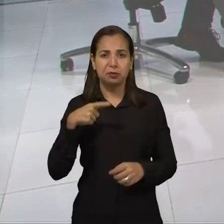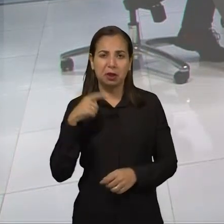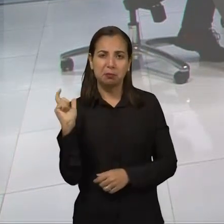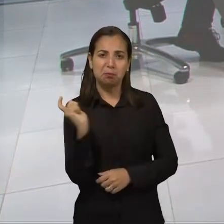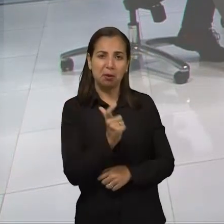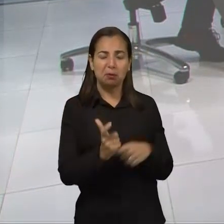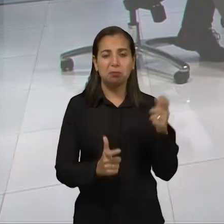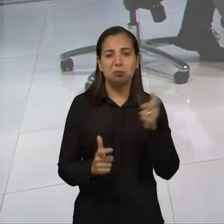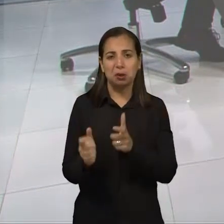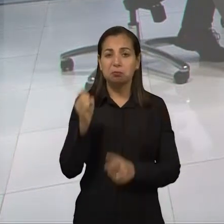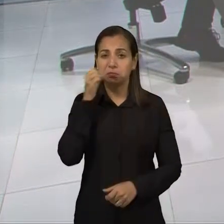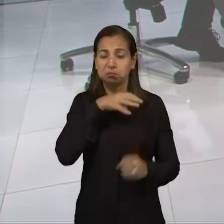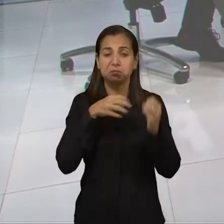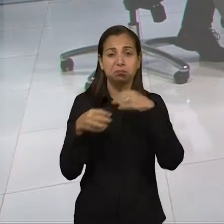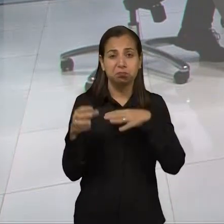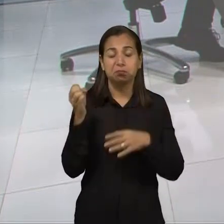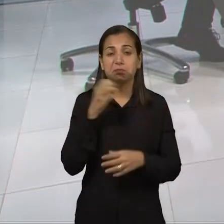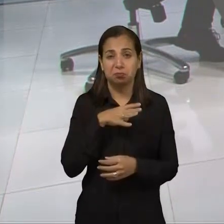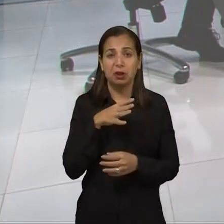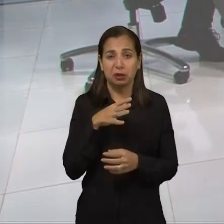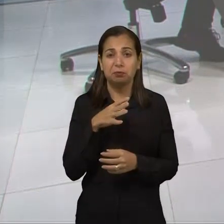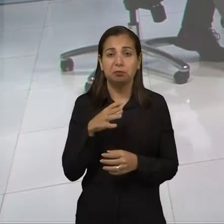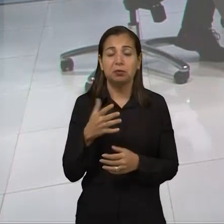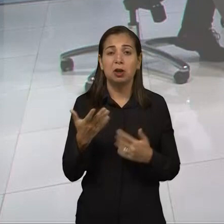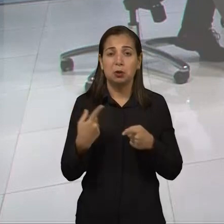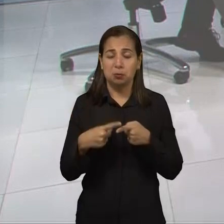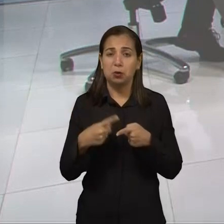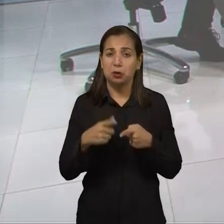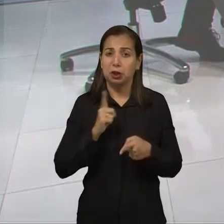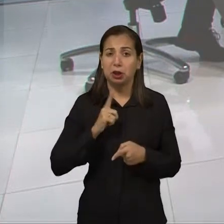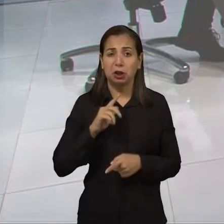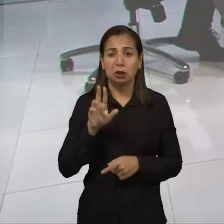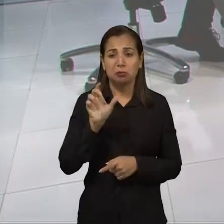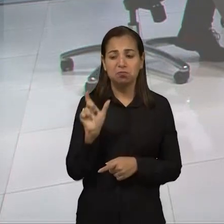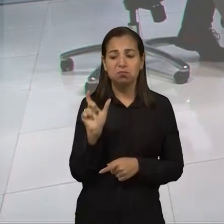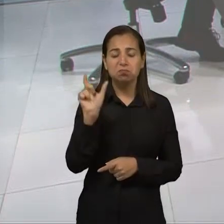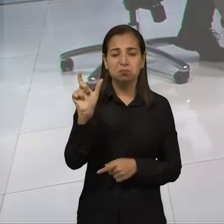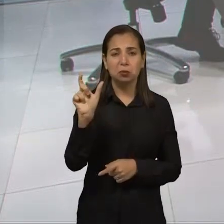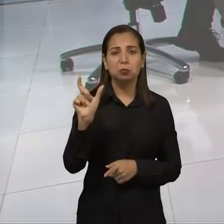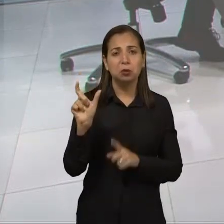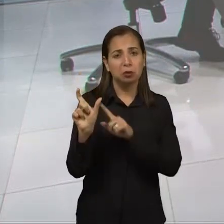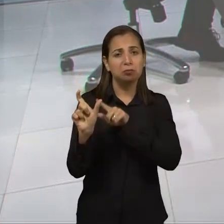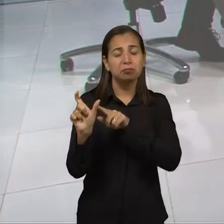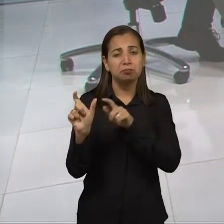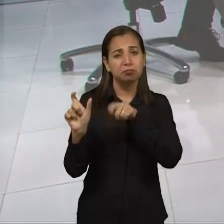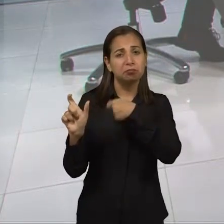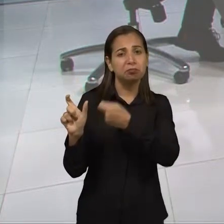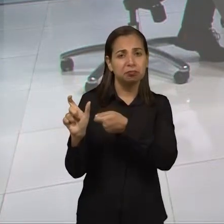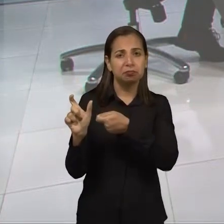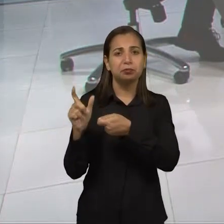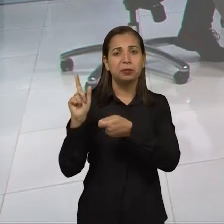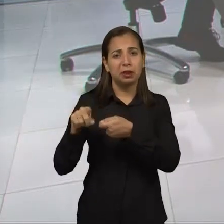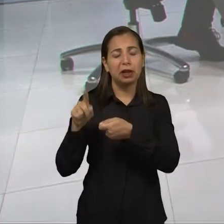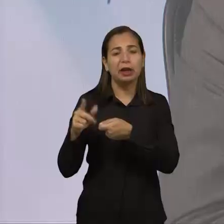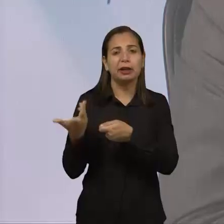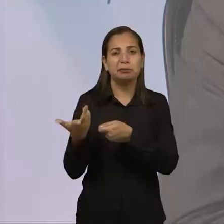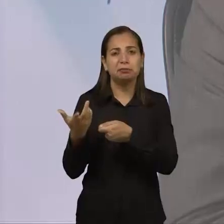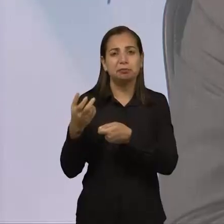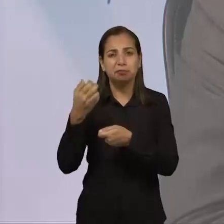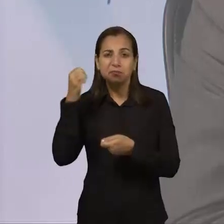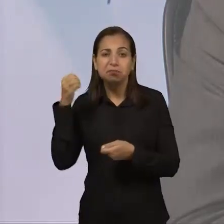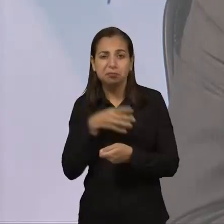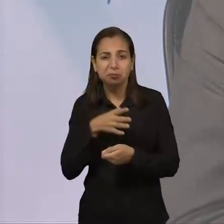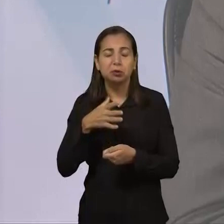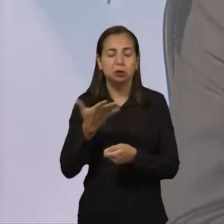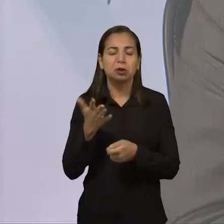sendo respeitoso com a audiência. Isso tem outro nome, a gente sabe muito bem. eu queria colocar esse assunto para